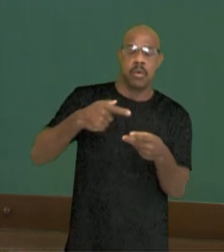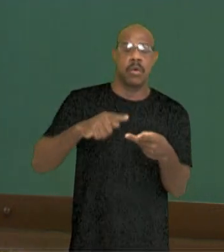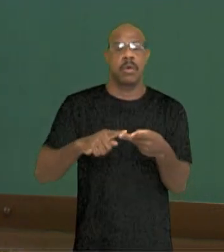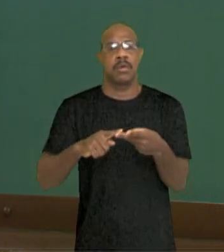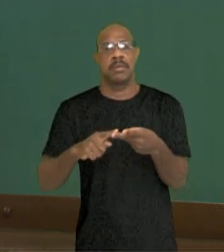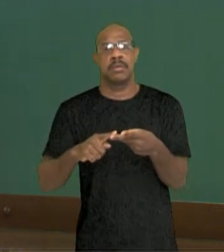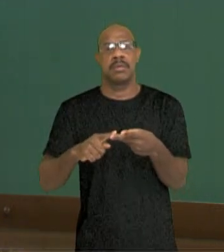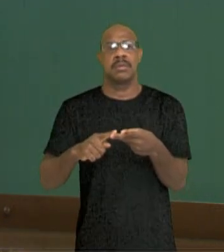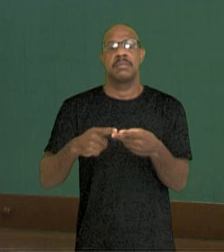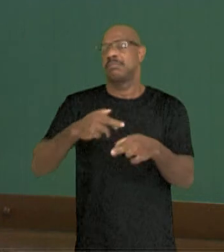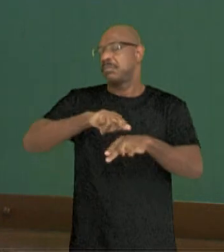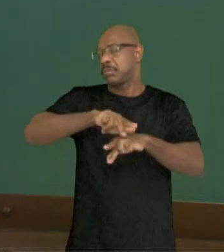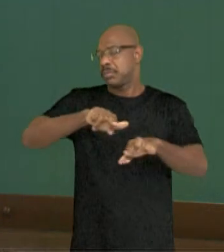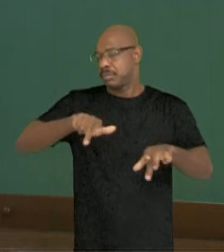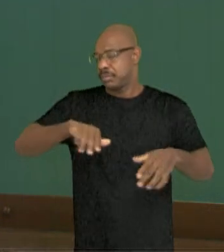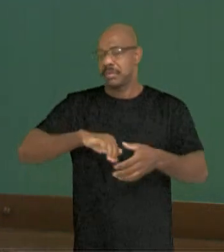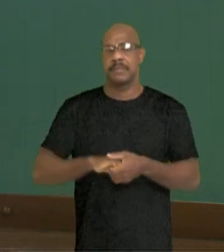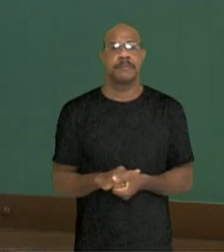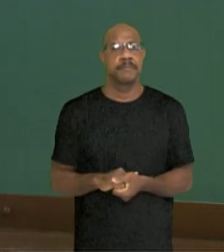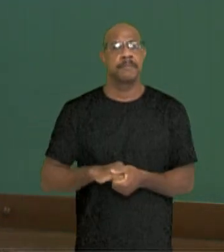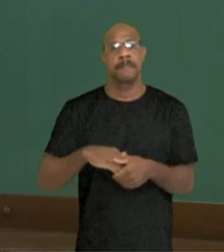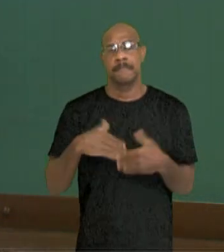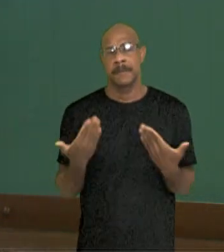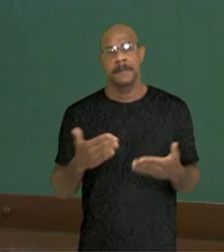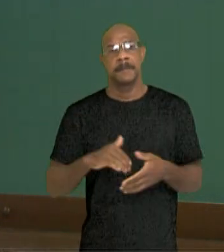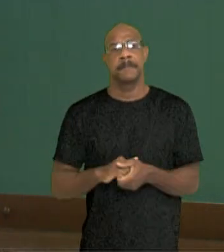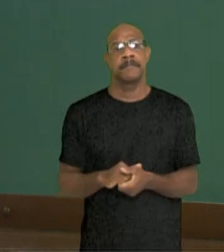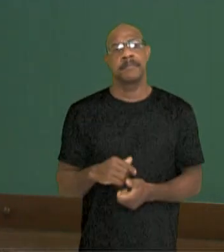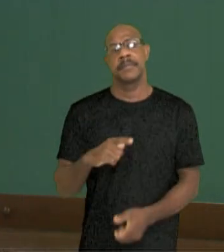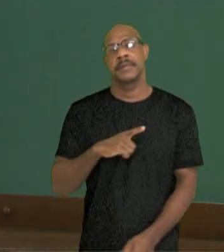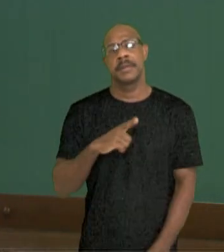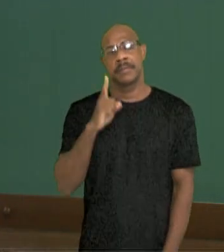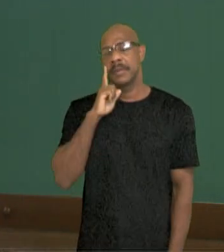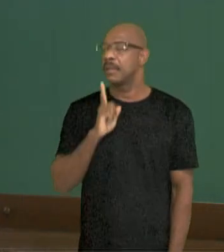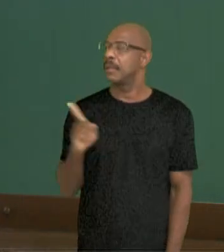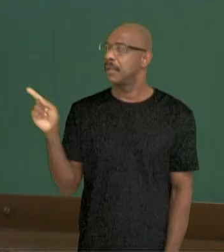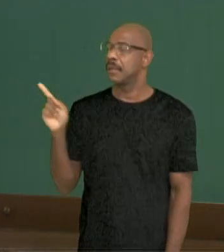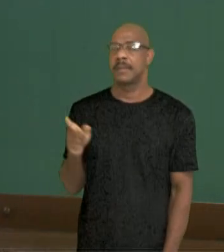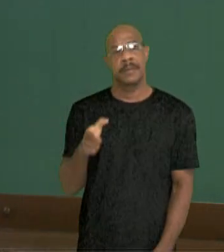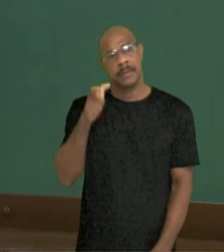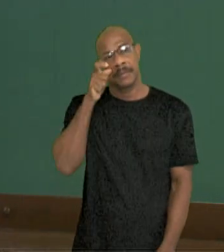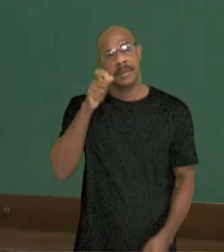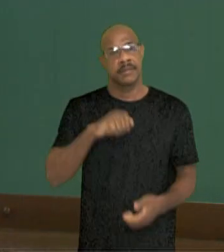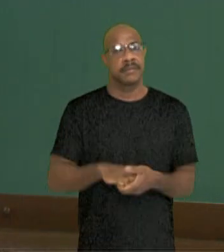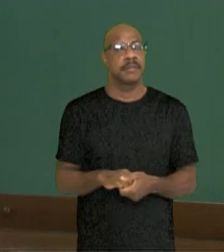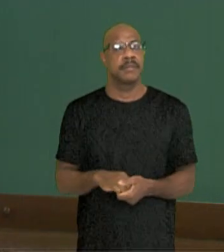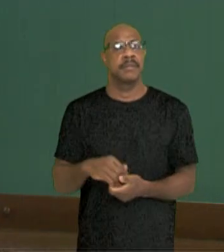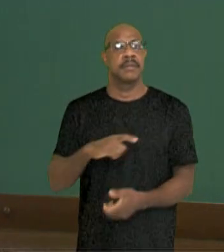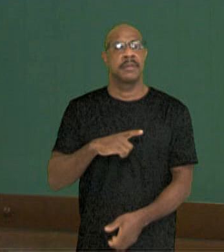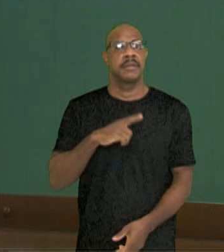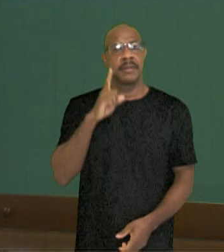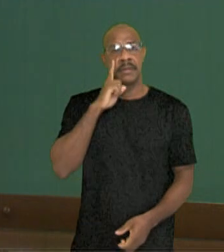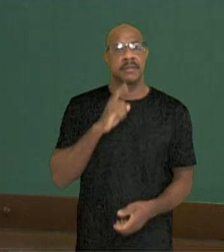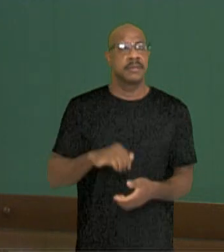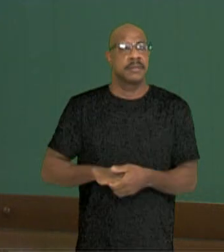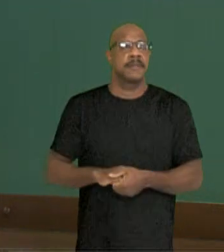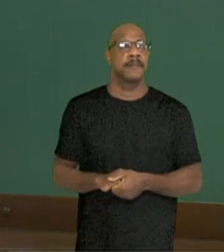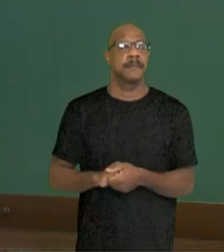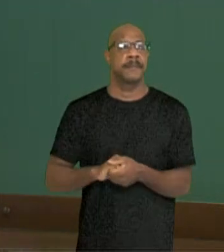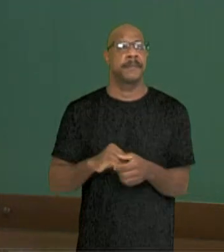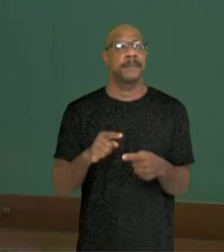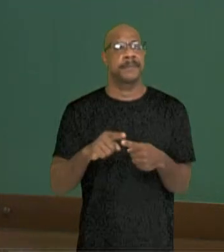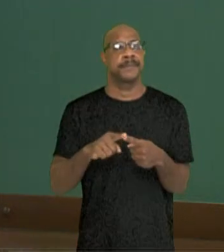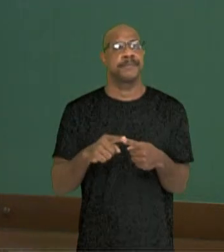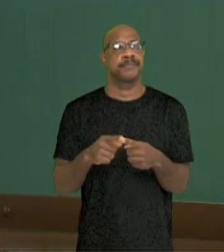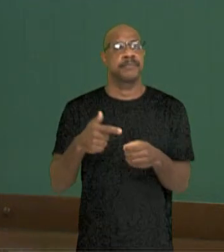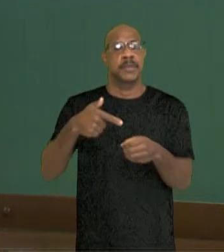querosene e assim sucessivamente. Bom, mas nós temos aqui, observe, aqui nós temos o GLP, gás liquefeito de petróleo, gás